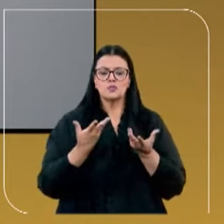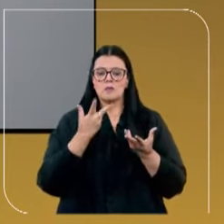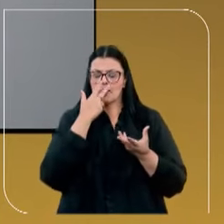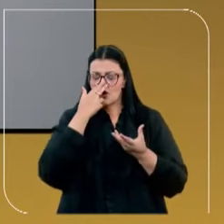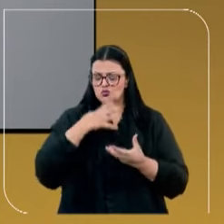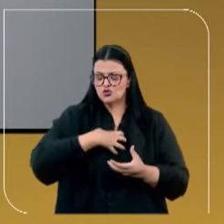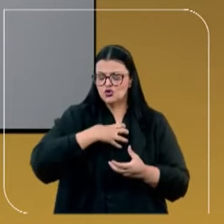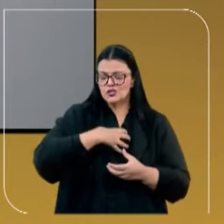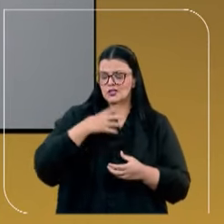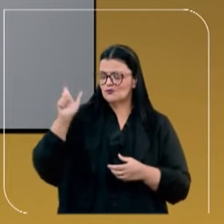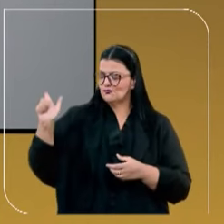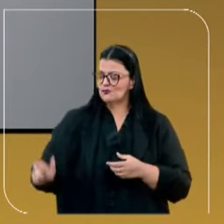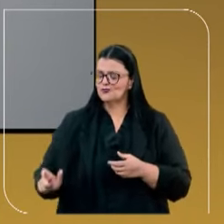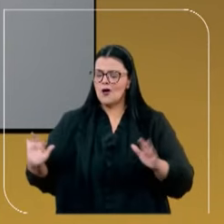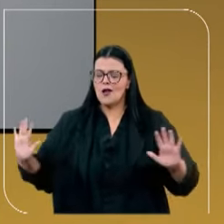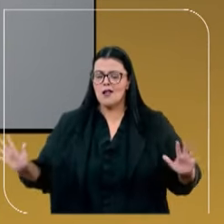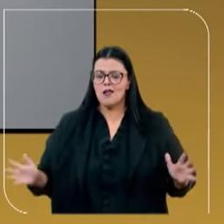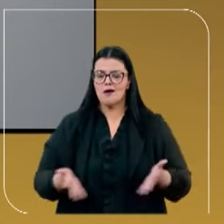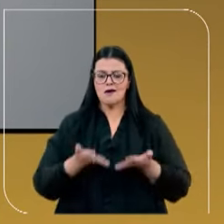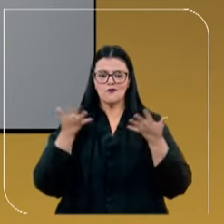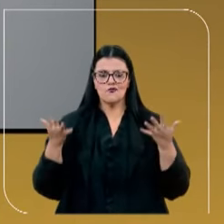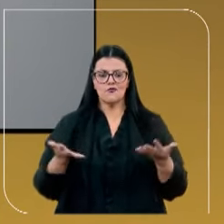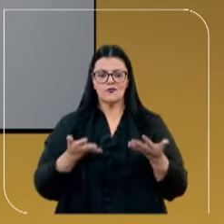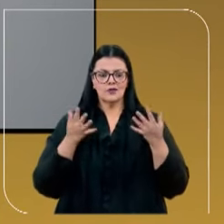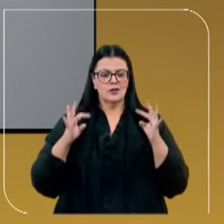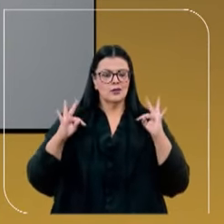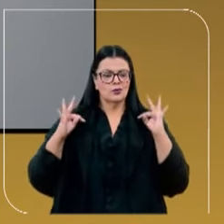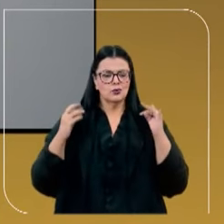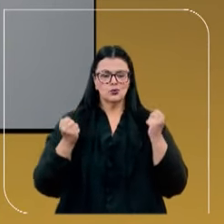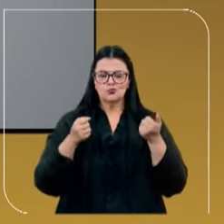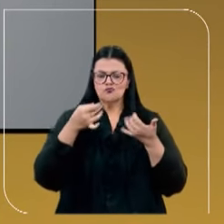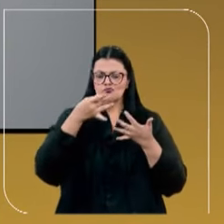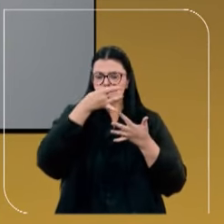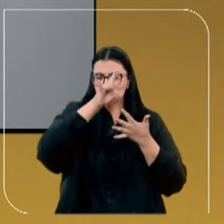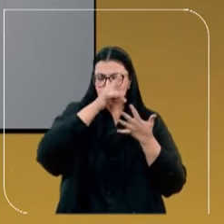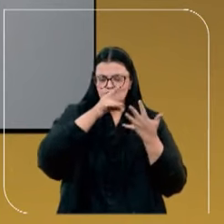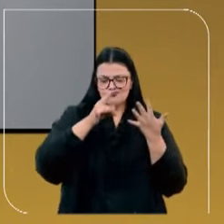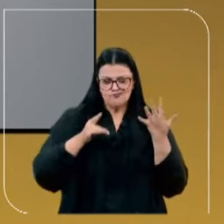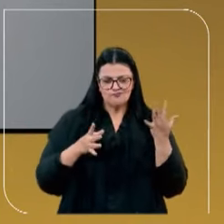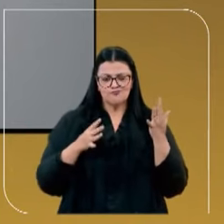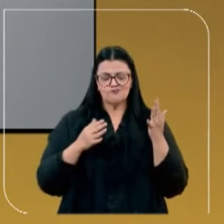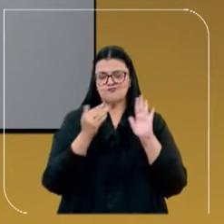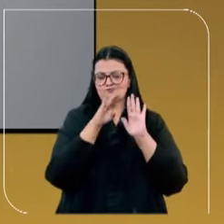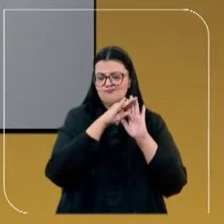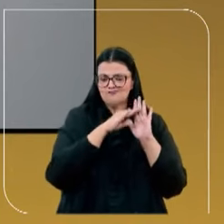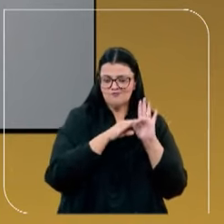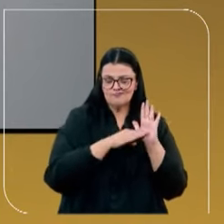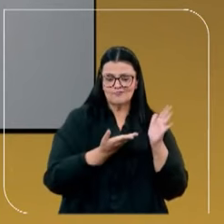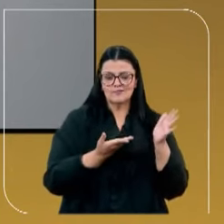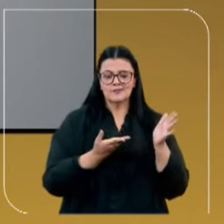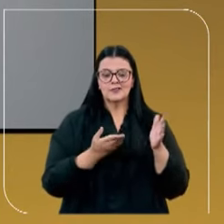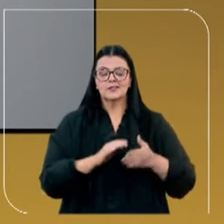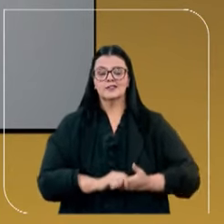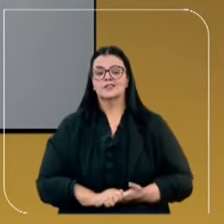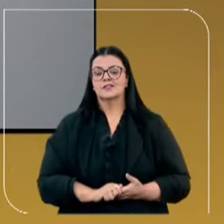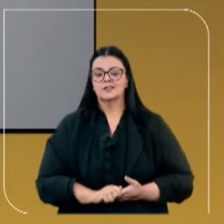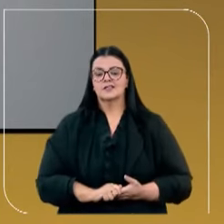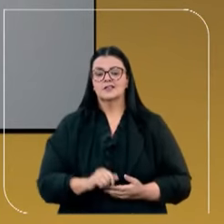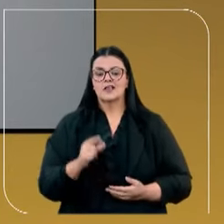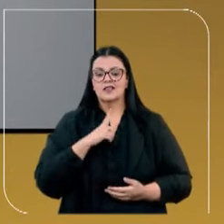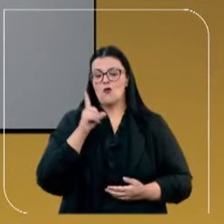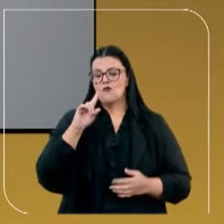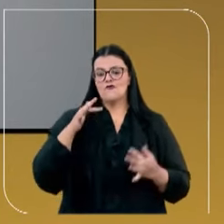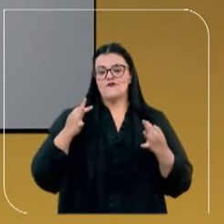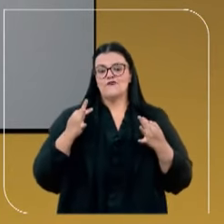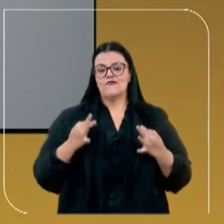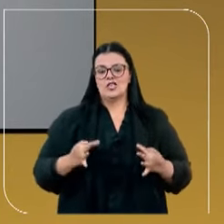E o ministro Benedito preenche todos esses requisitos, evidentemente não o fisicamente pesado,